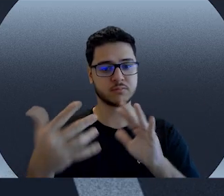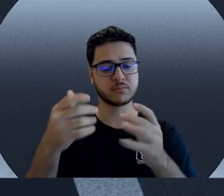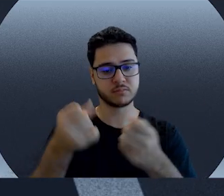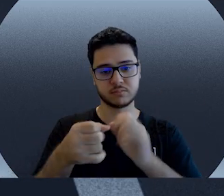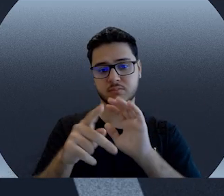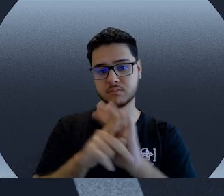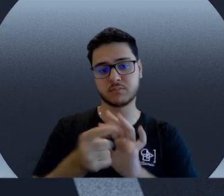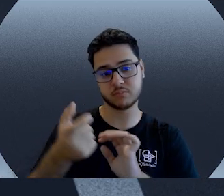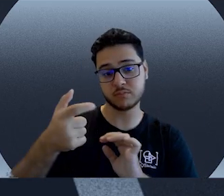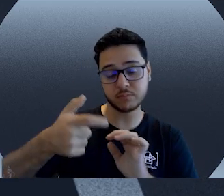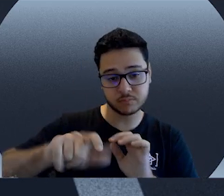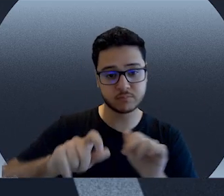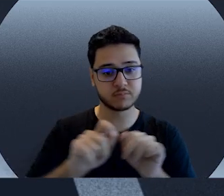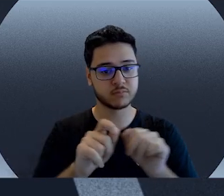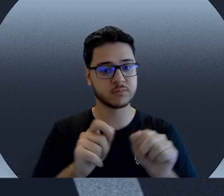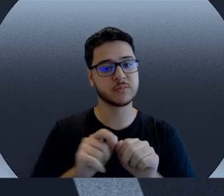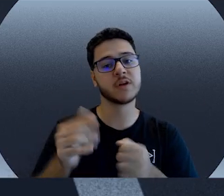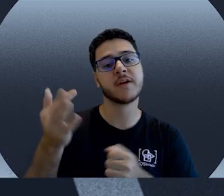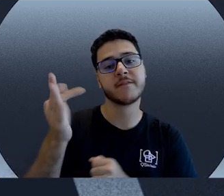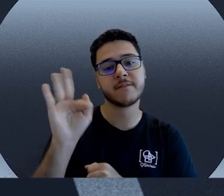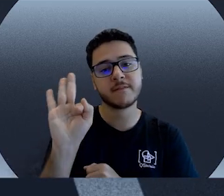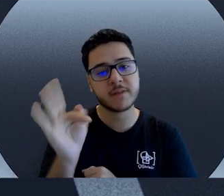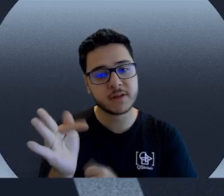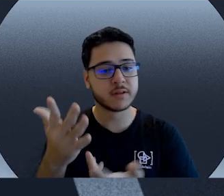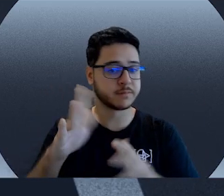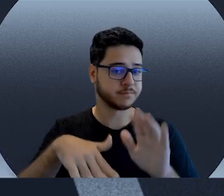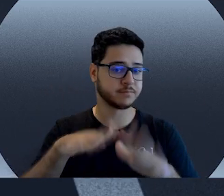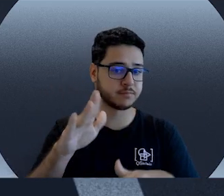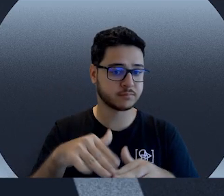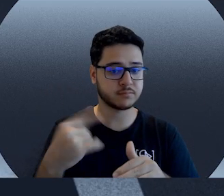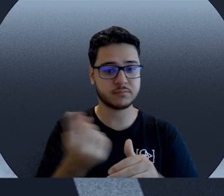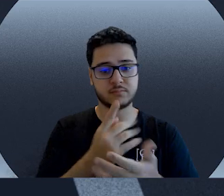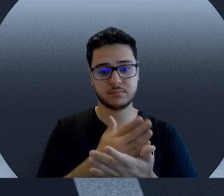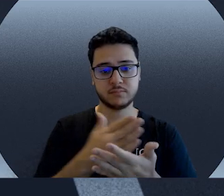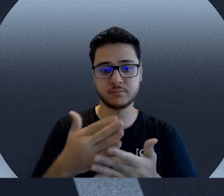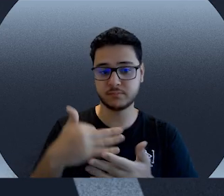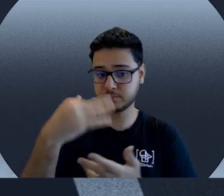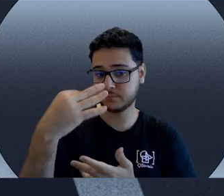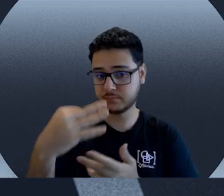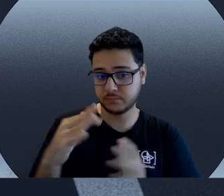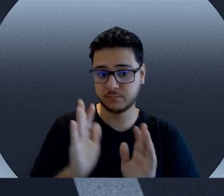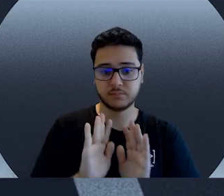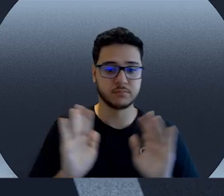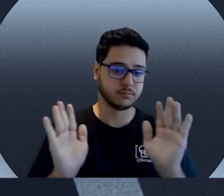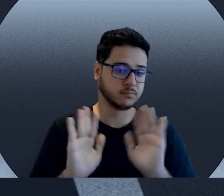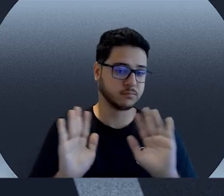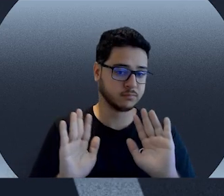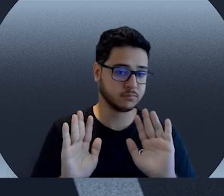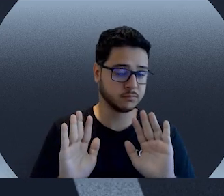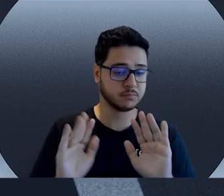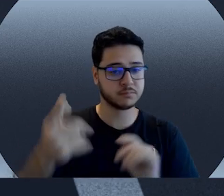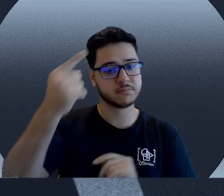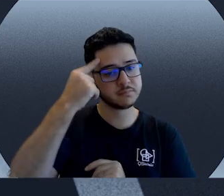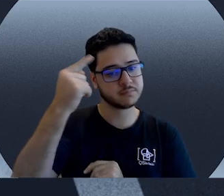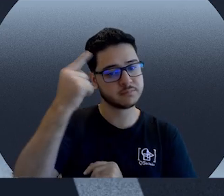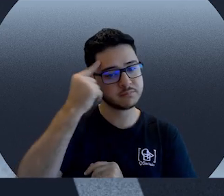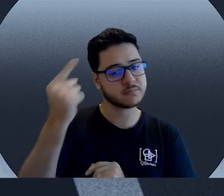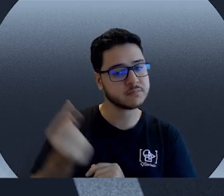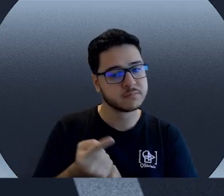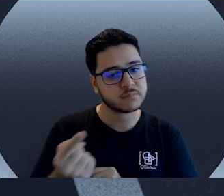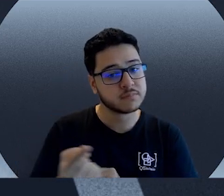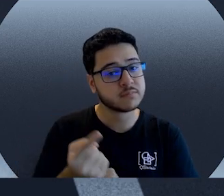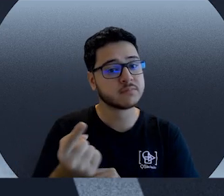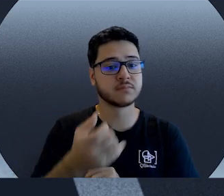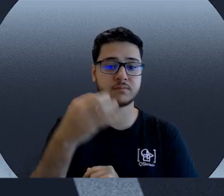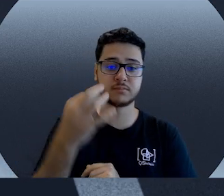uma aplicação para uma outra matéria de física, talvez, a gente começa a ter uma reflexão infinita, né, da